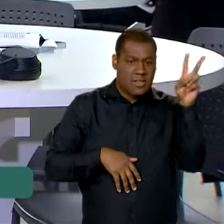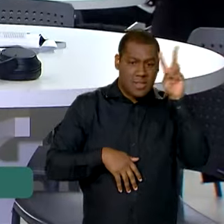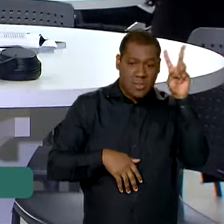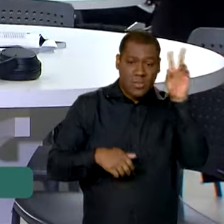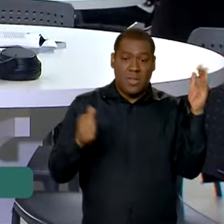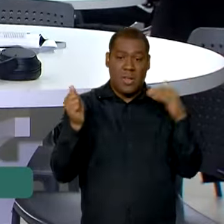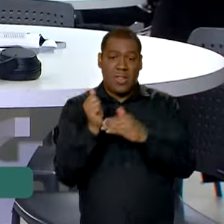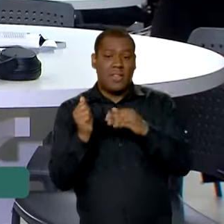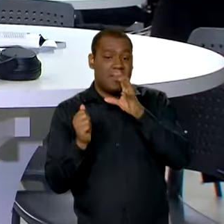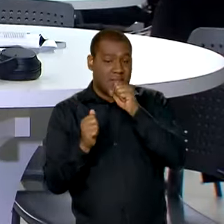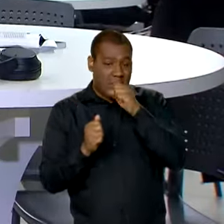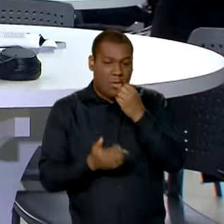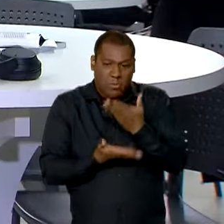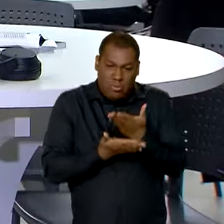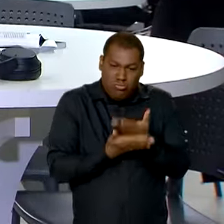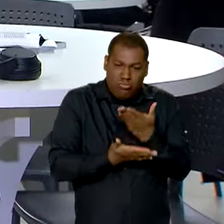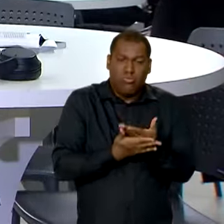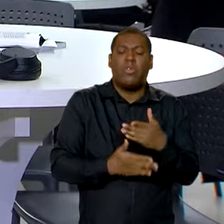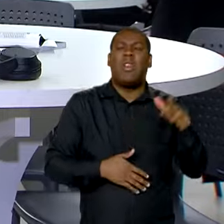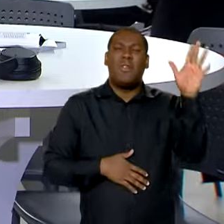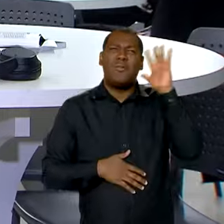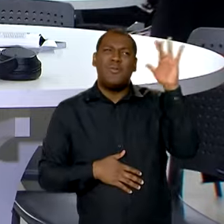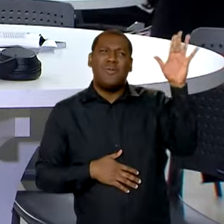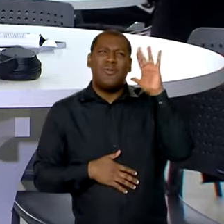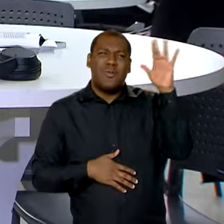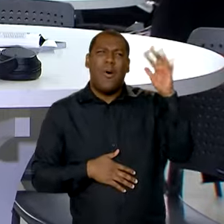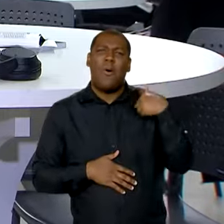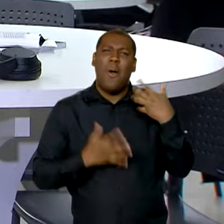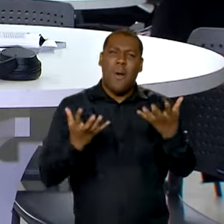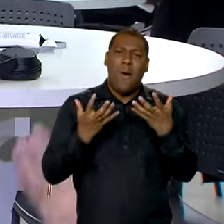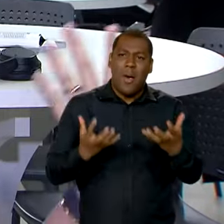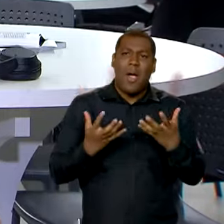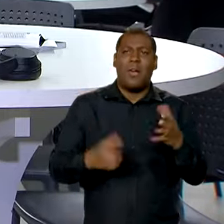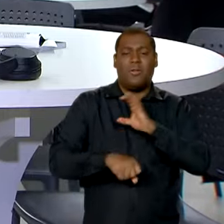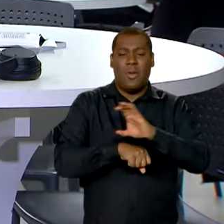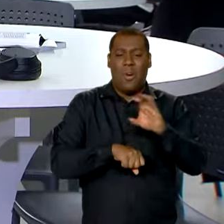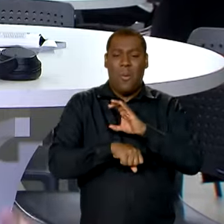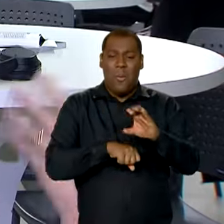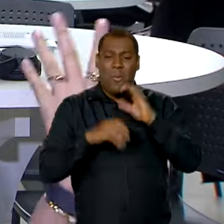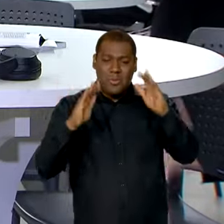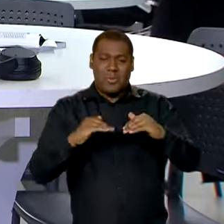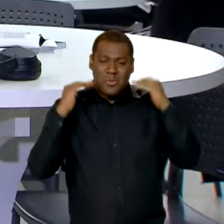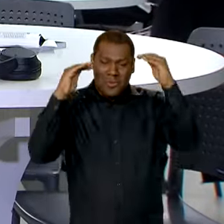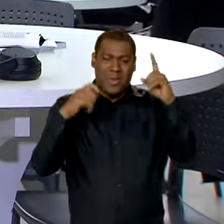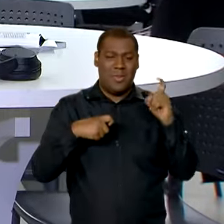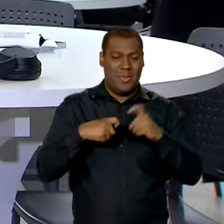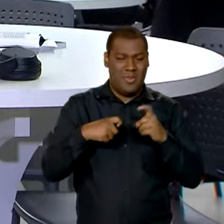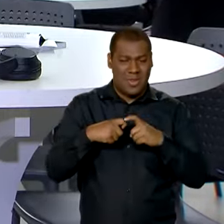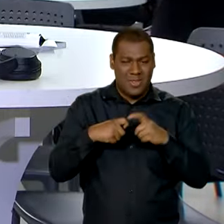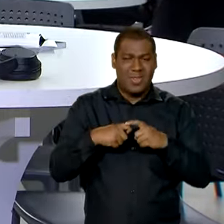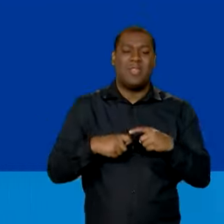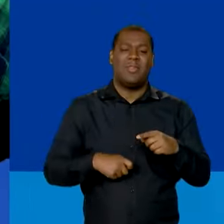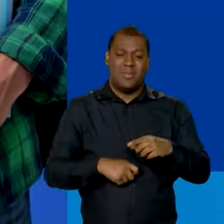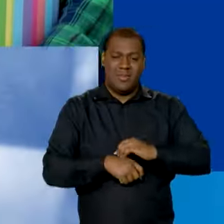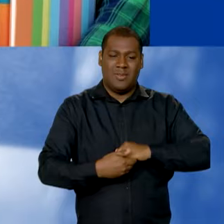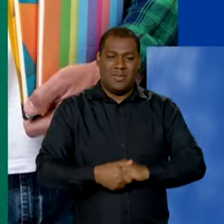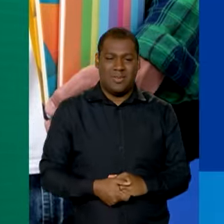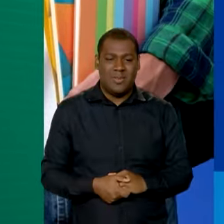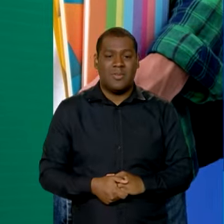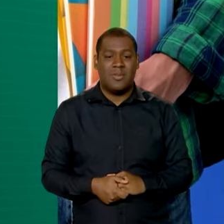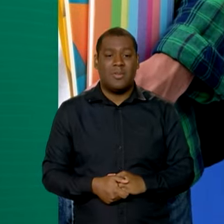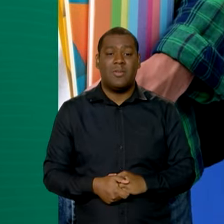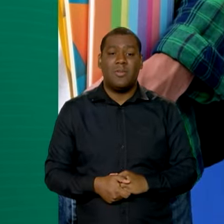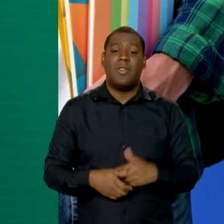Meu sonho é fazer medicina e é desde pequena, particularmente é desde pequena, esse sonho, lutando por esse sonho todo santo dia. A taxa